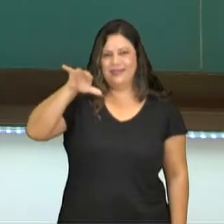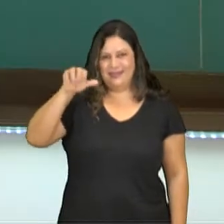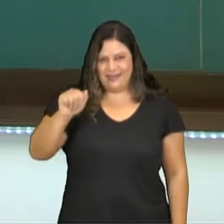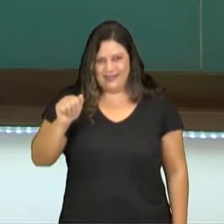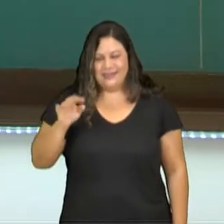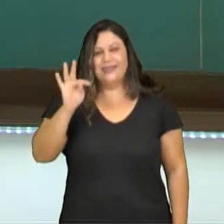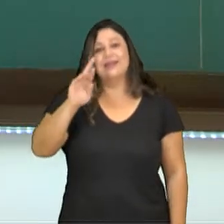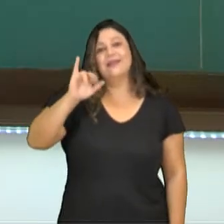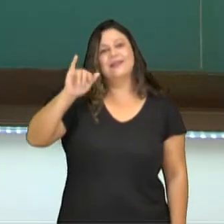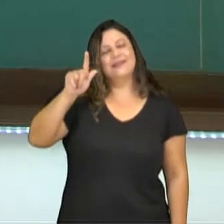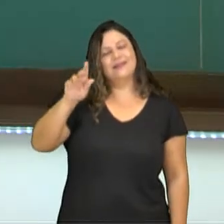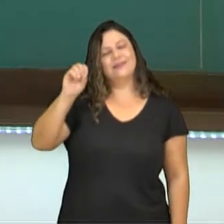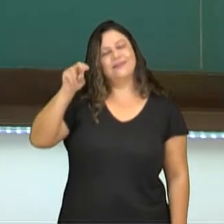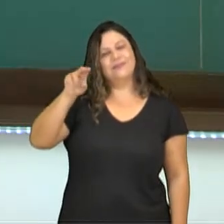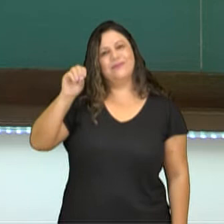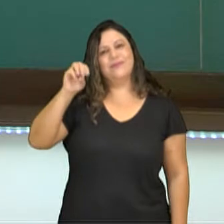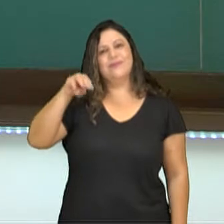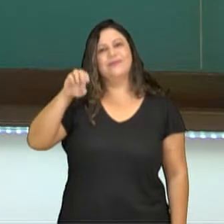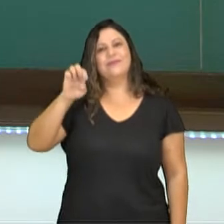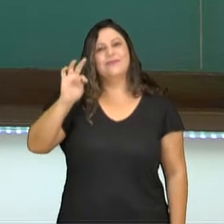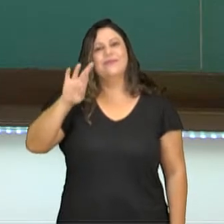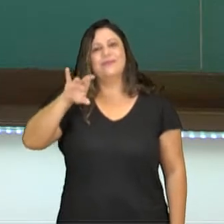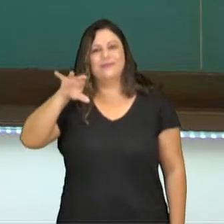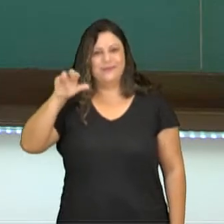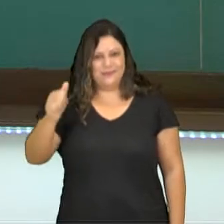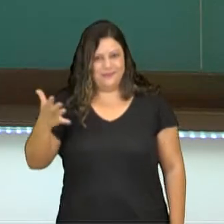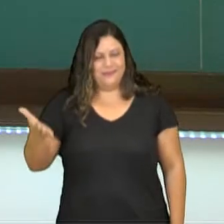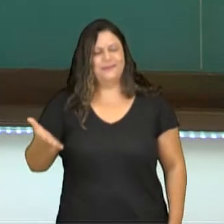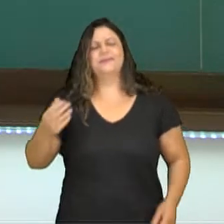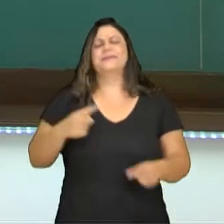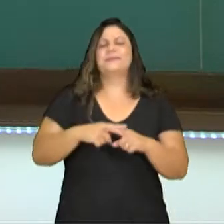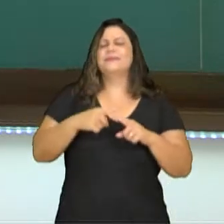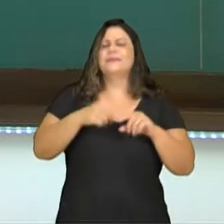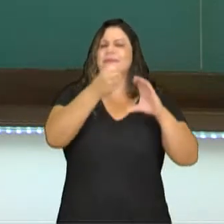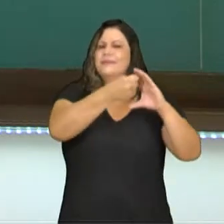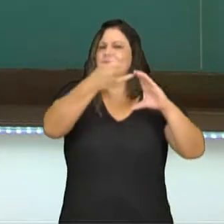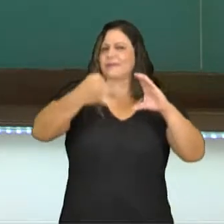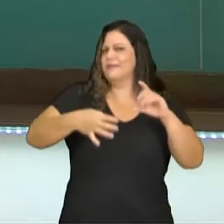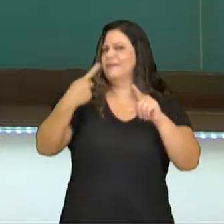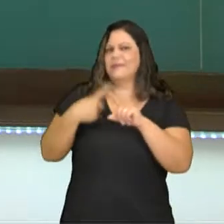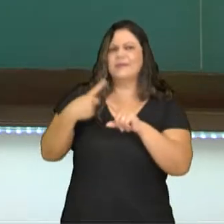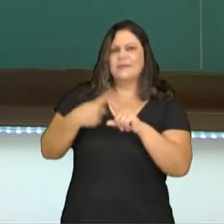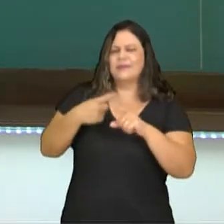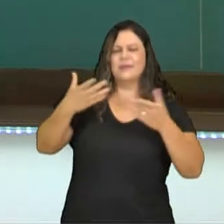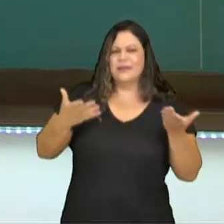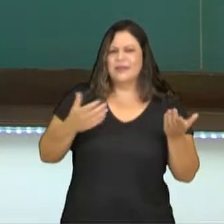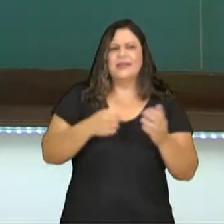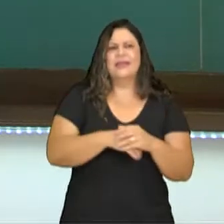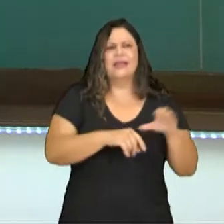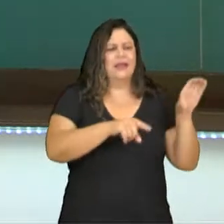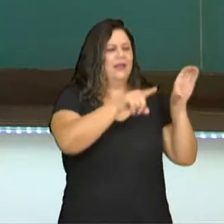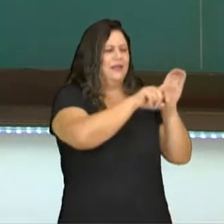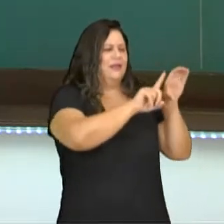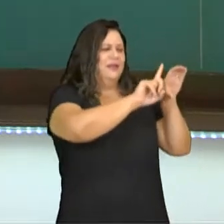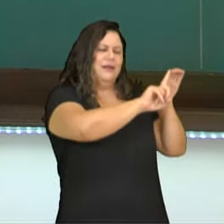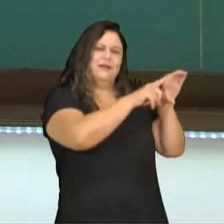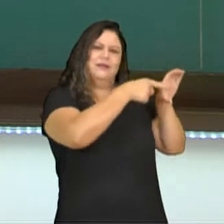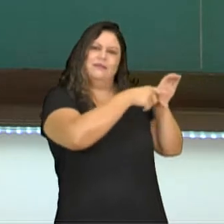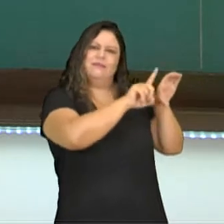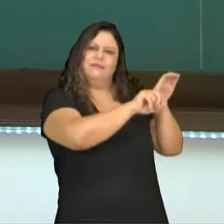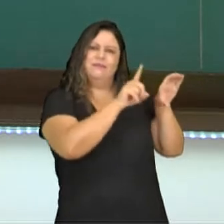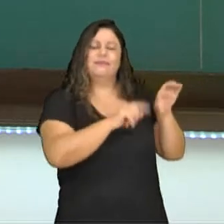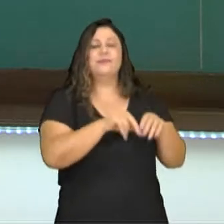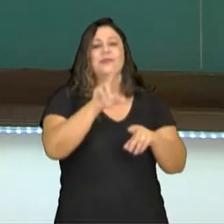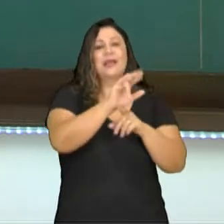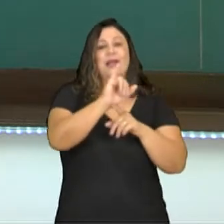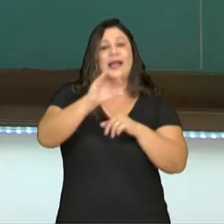as características dessa circunferência, do porquê que ela é trigonométrica. Primeira coisa, ela tem o raio unitário, ou seja, a